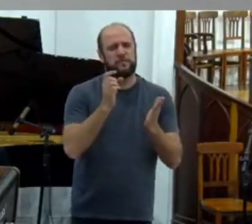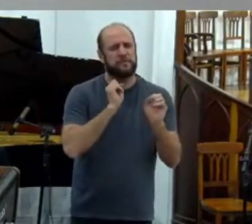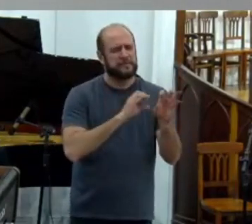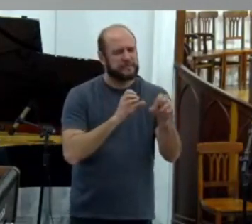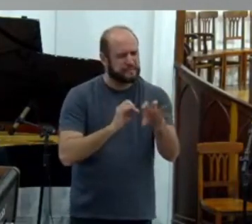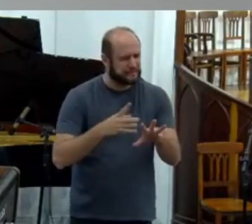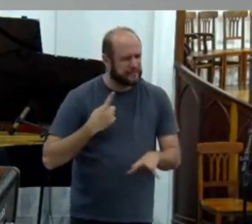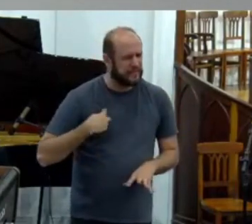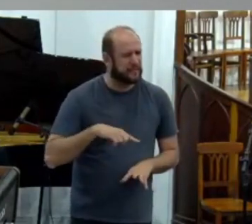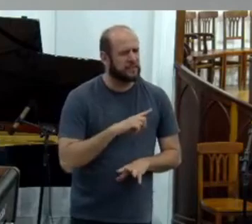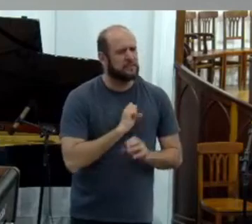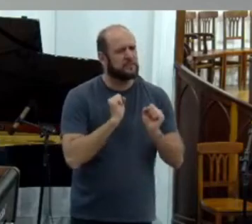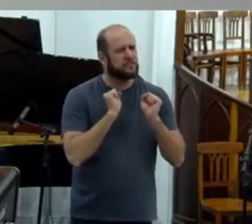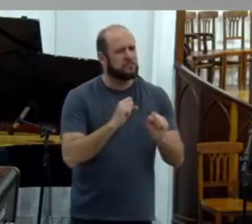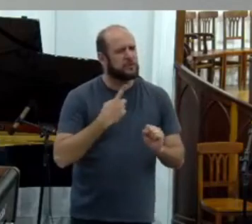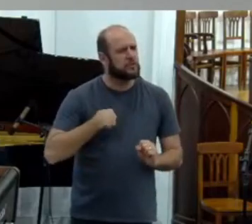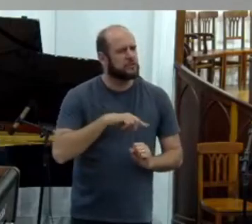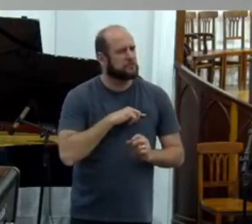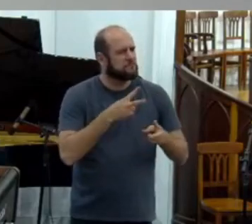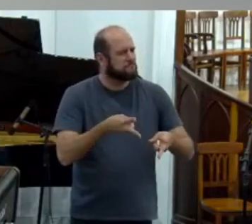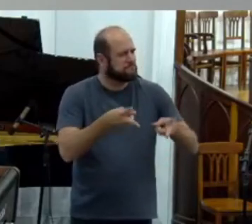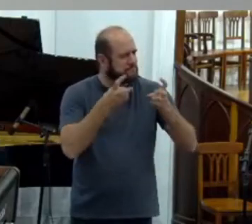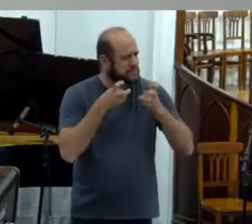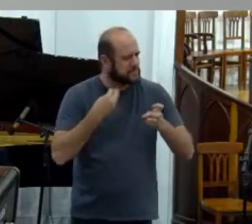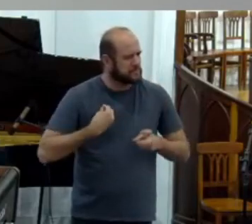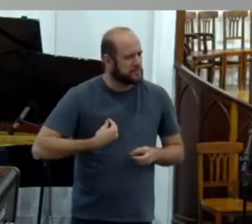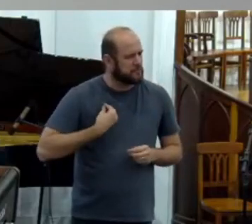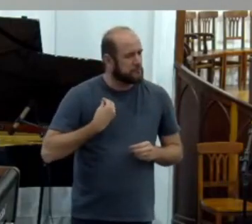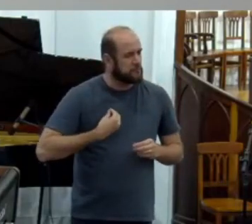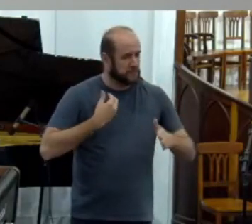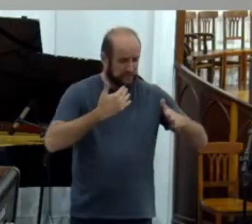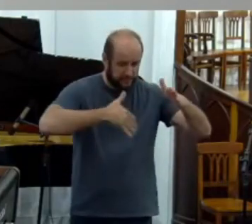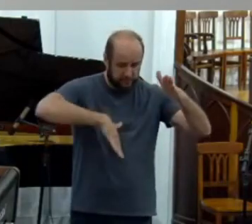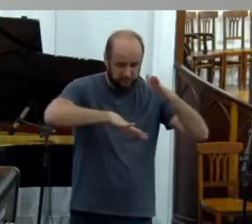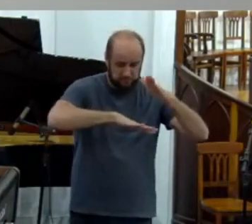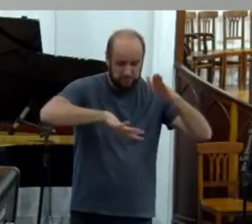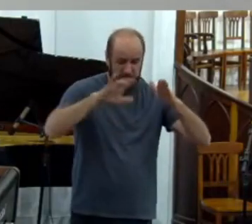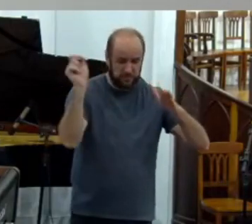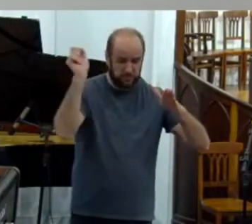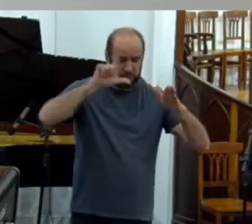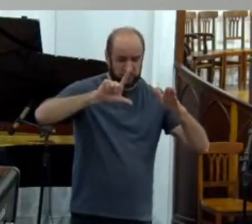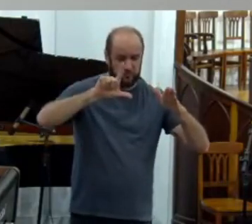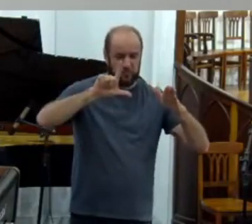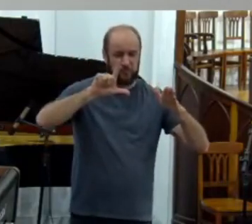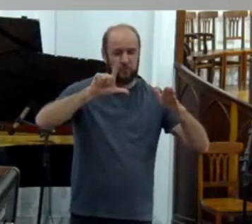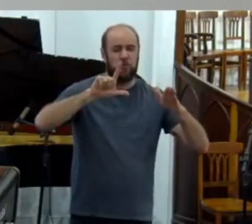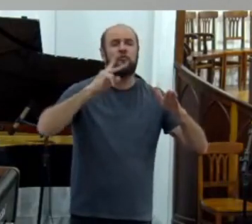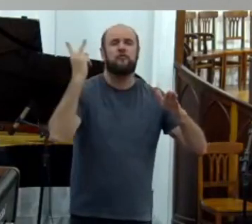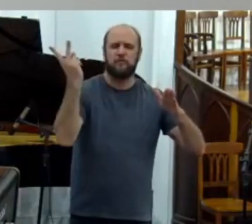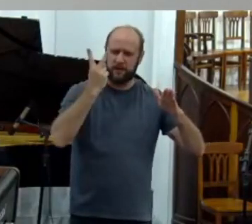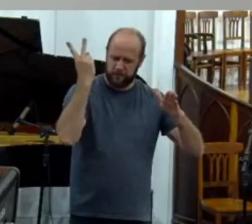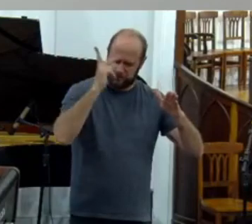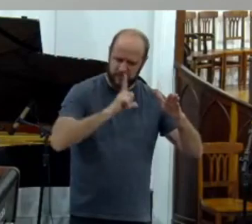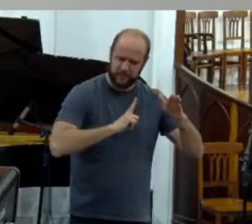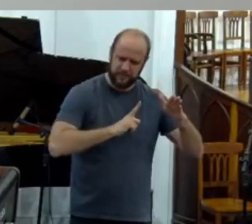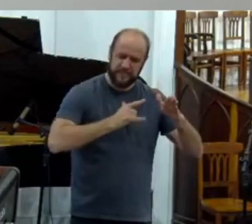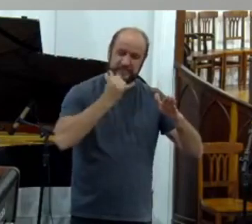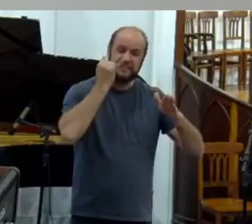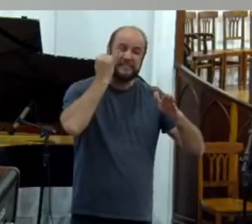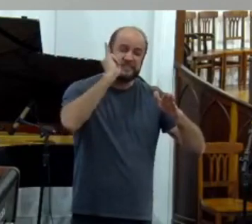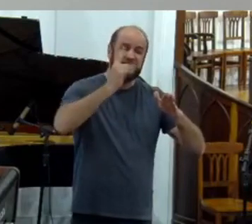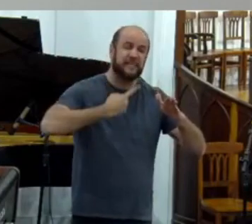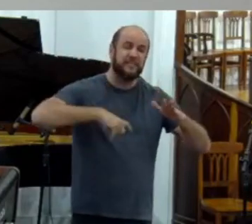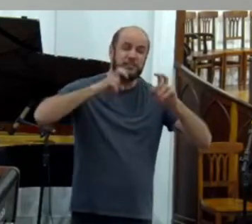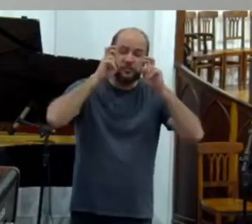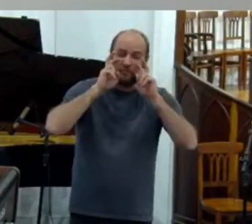para que então, ó Pai, reconheçamos que a vida debaixo do sol tem valor unicamente se os nossos olhos estão